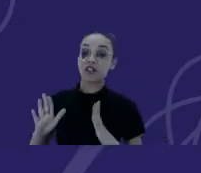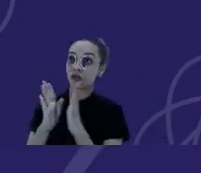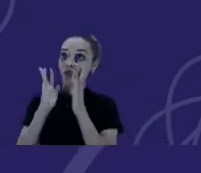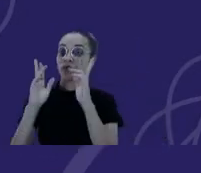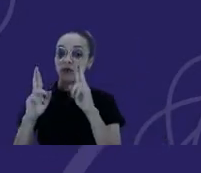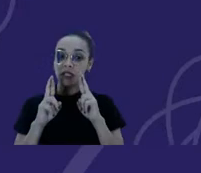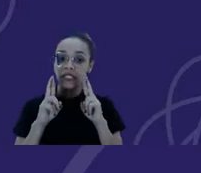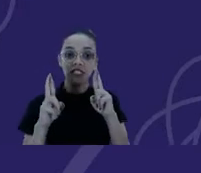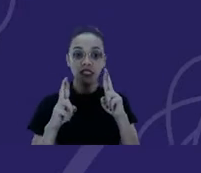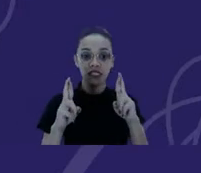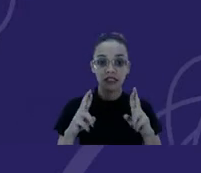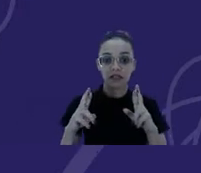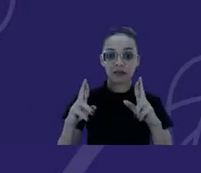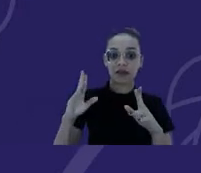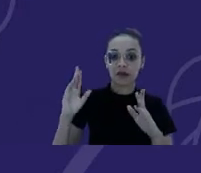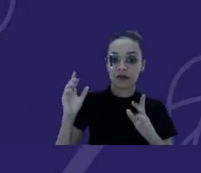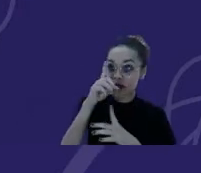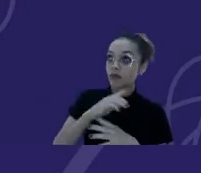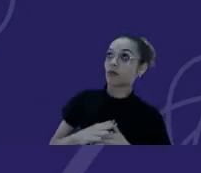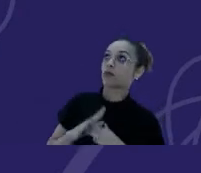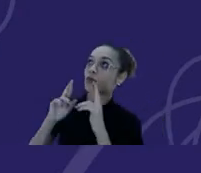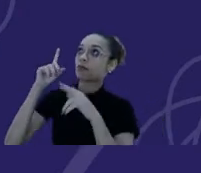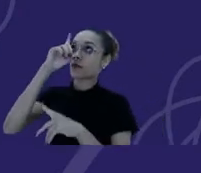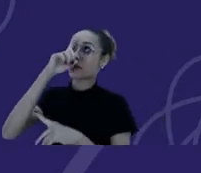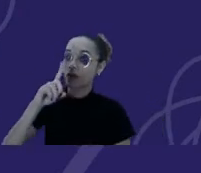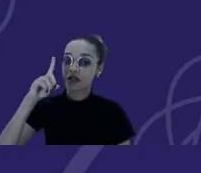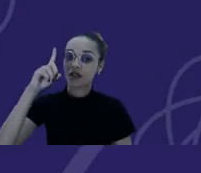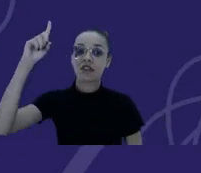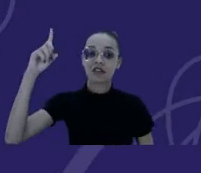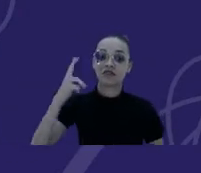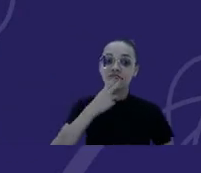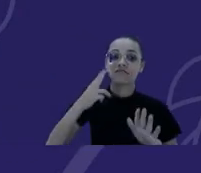jura pelo Senhor.